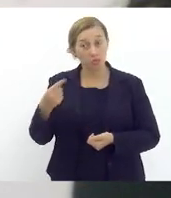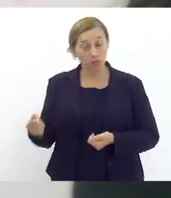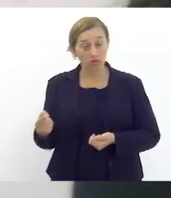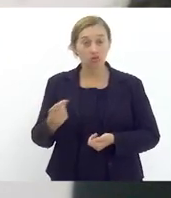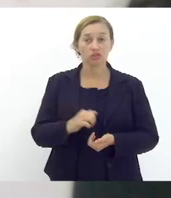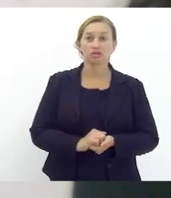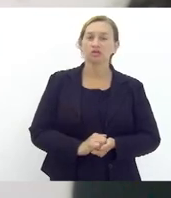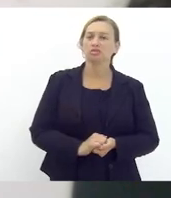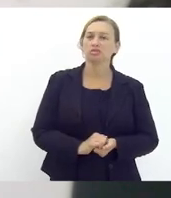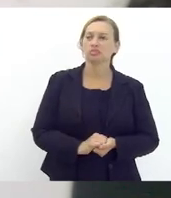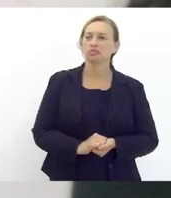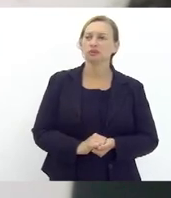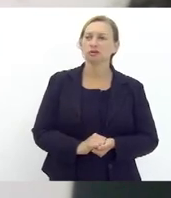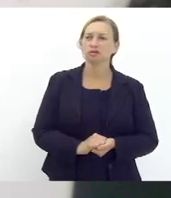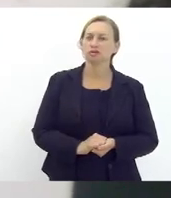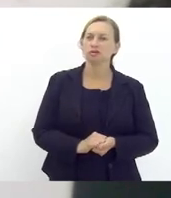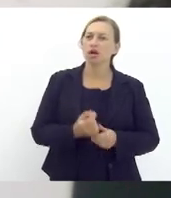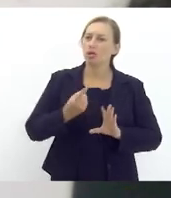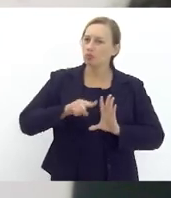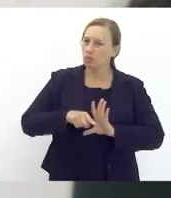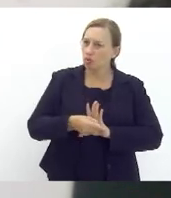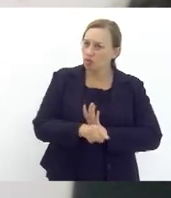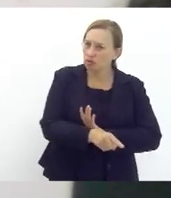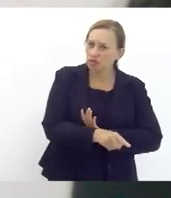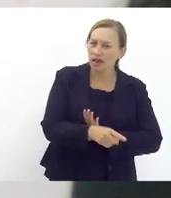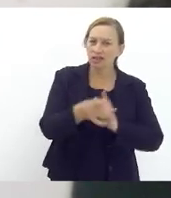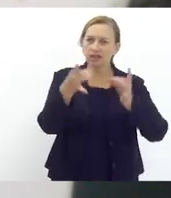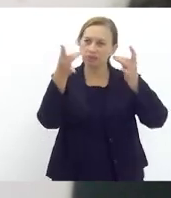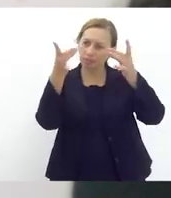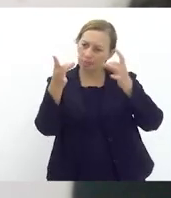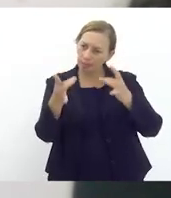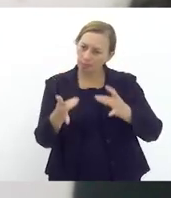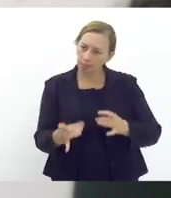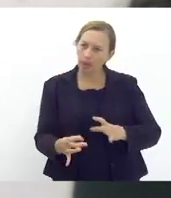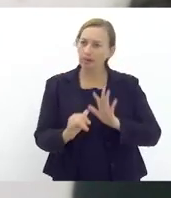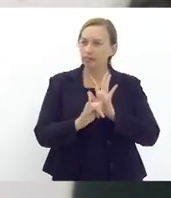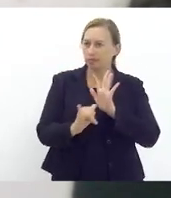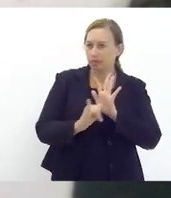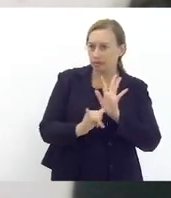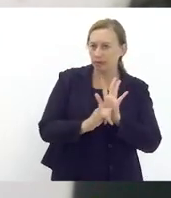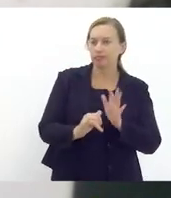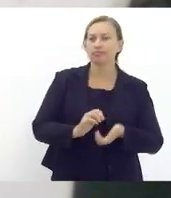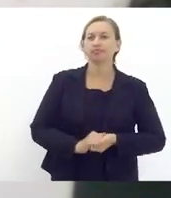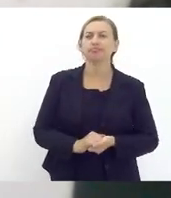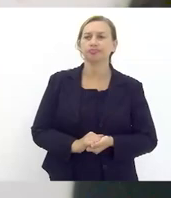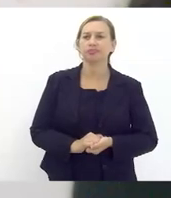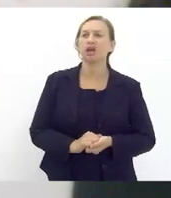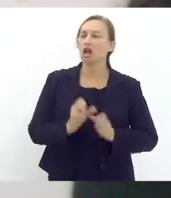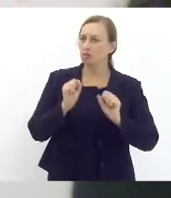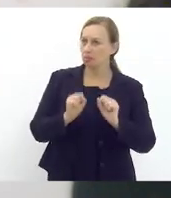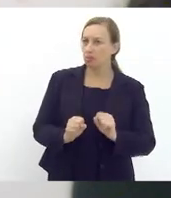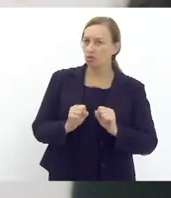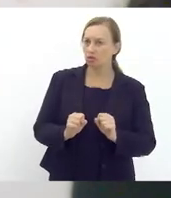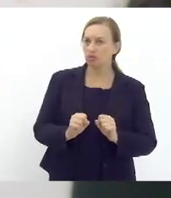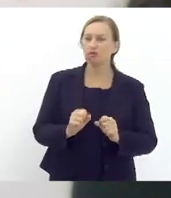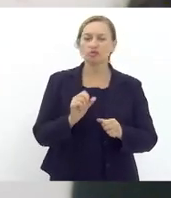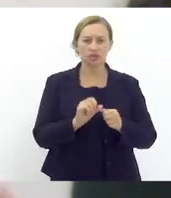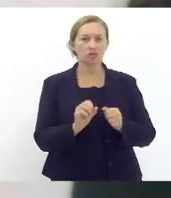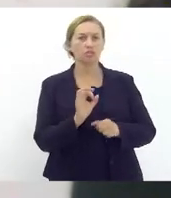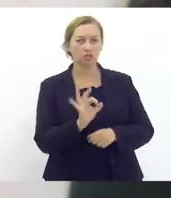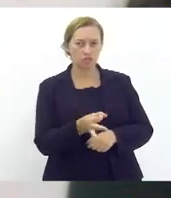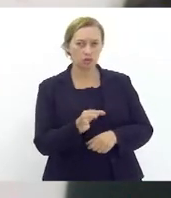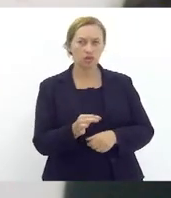para ir a fundo nos detalhes dos editais Claro pode fazer concomitante pode